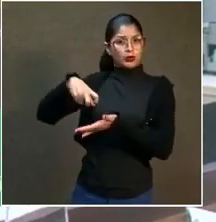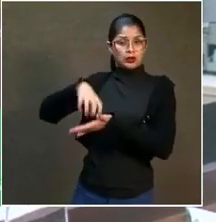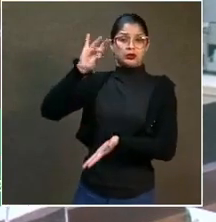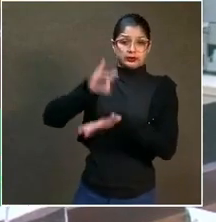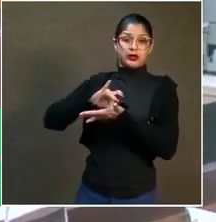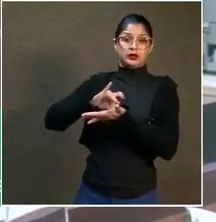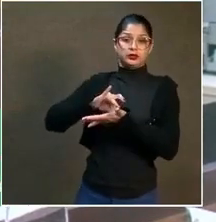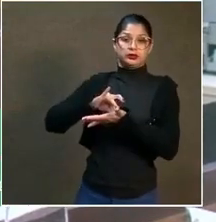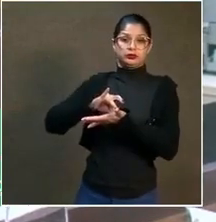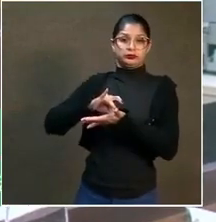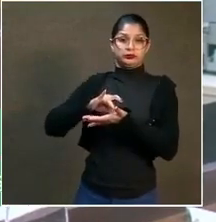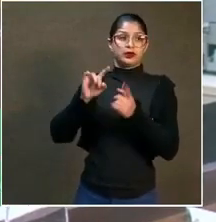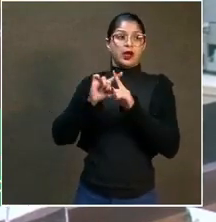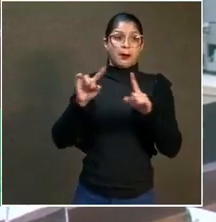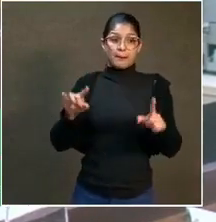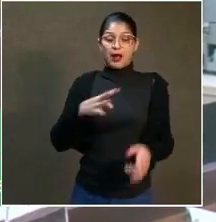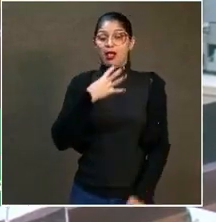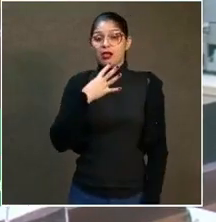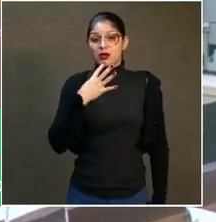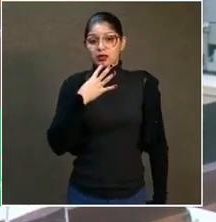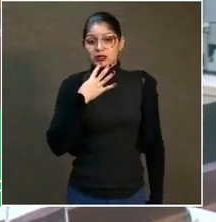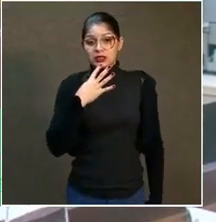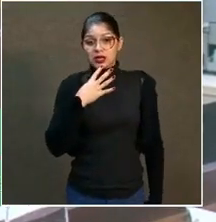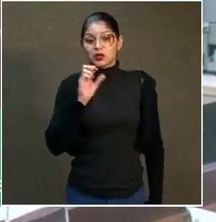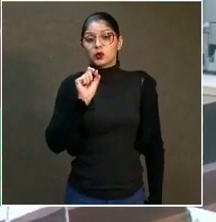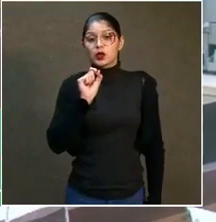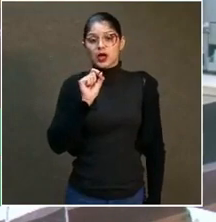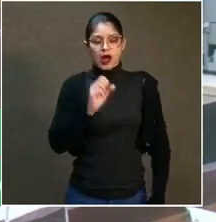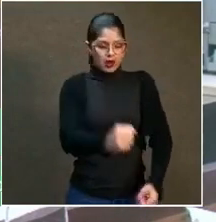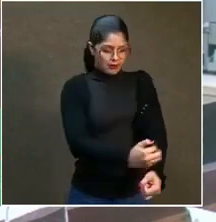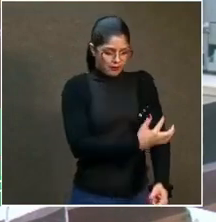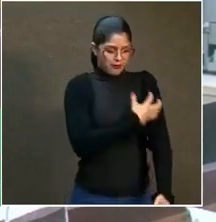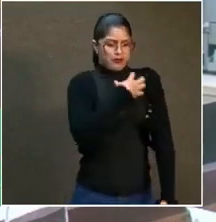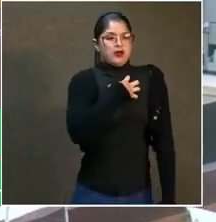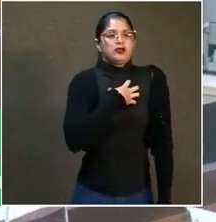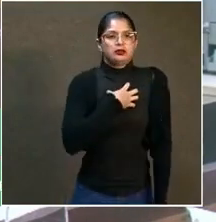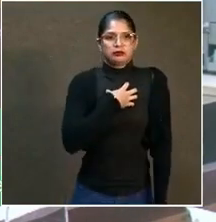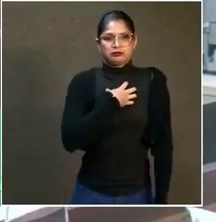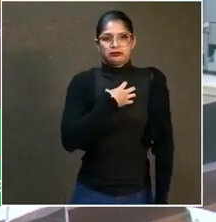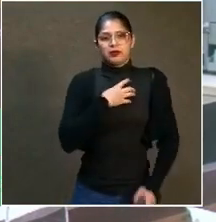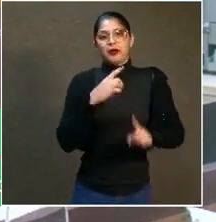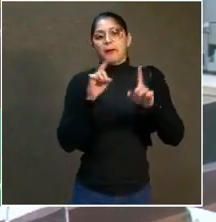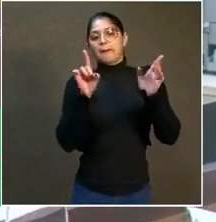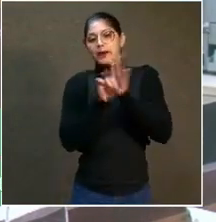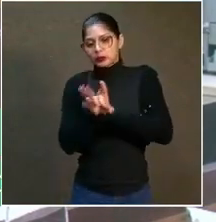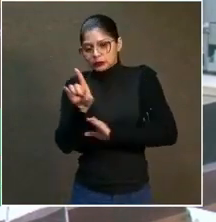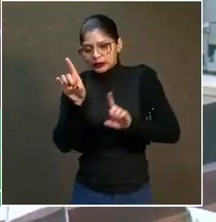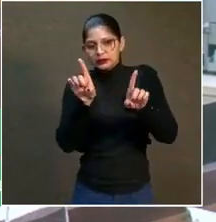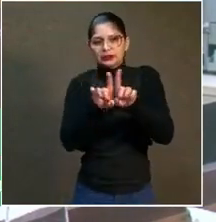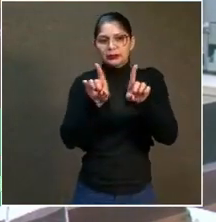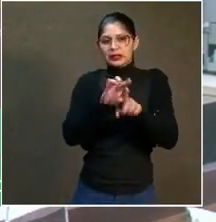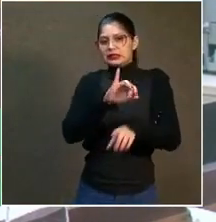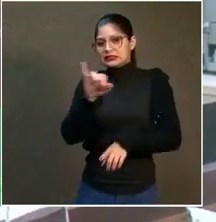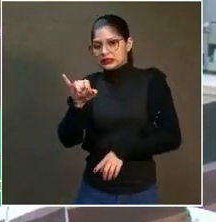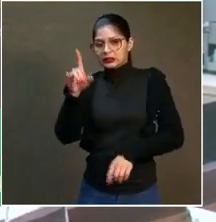condenar ele, mas reconhecendo a violenta emoção. Vai ser perguntado a vossas excelências se